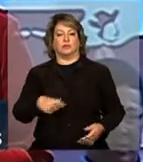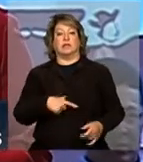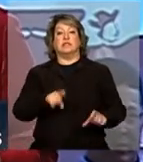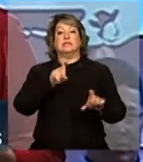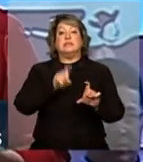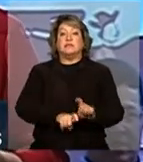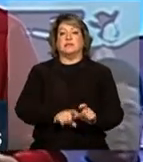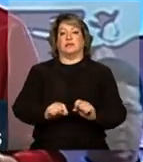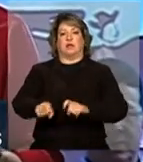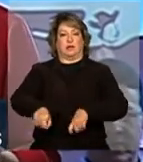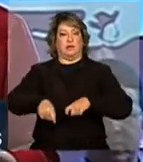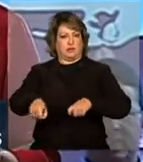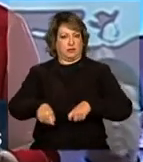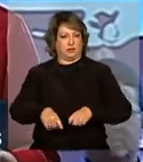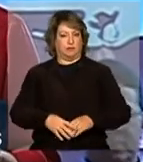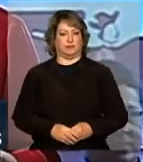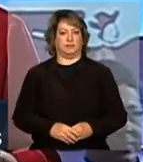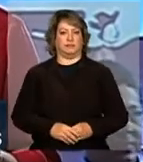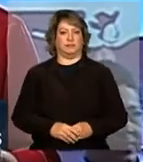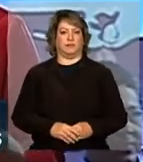agrícolas.